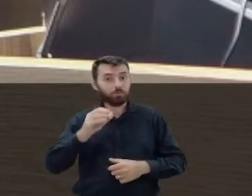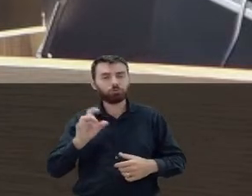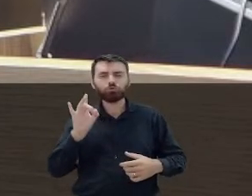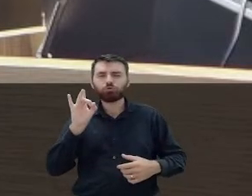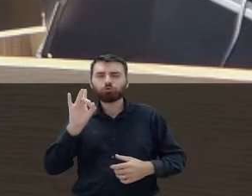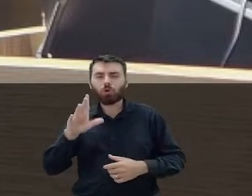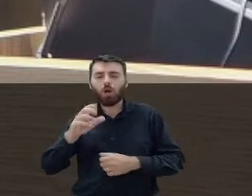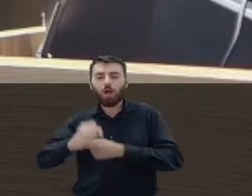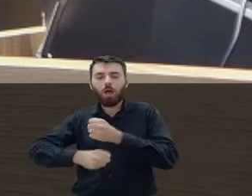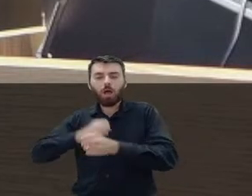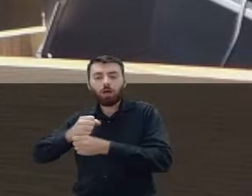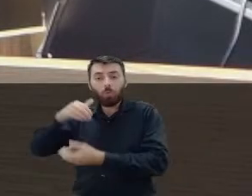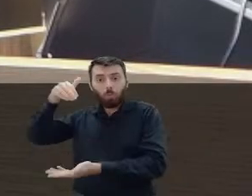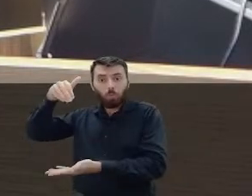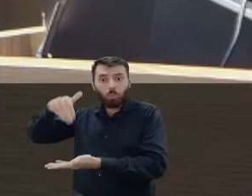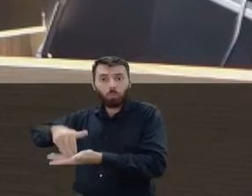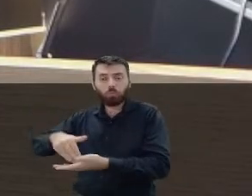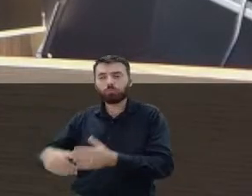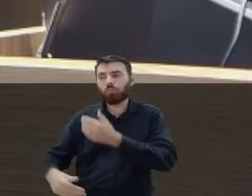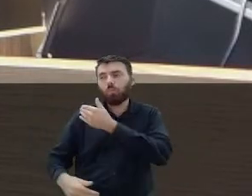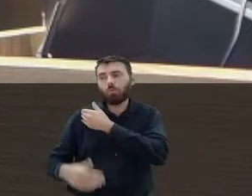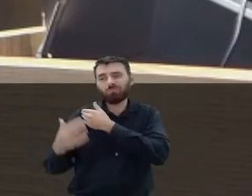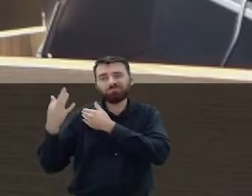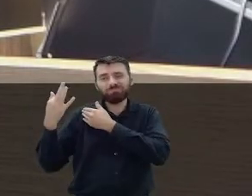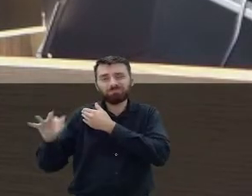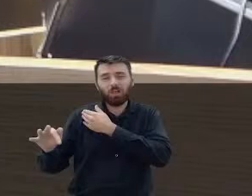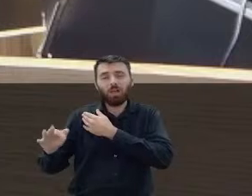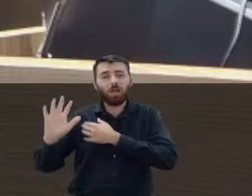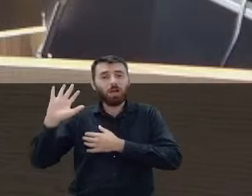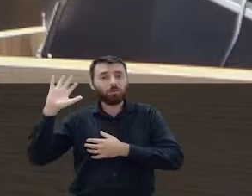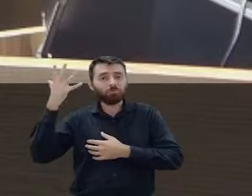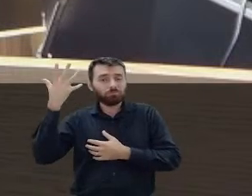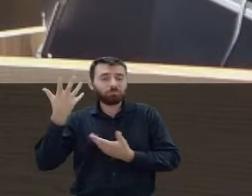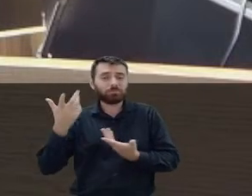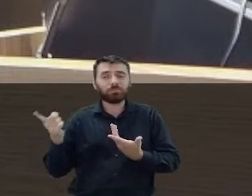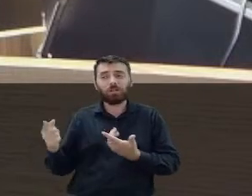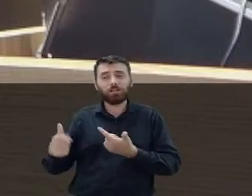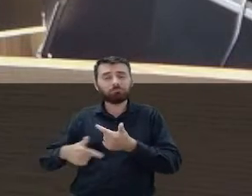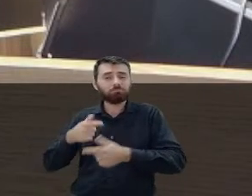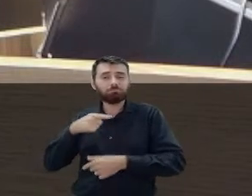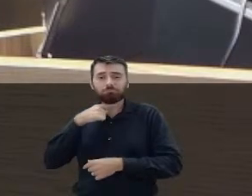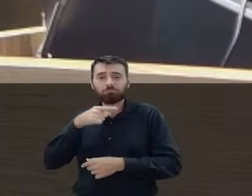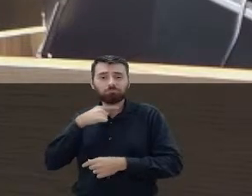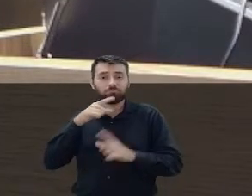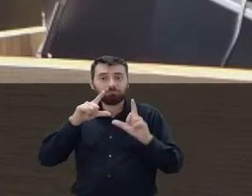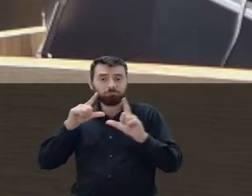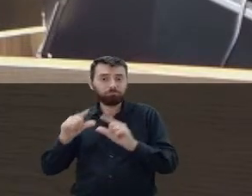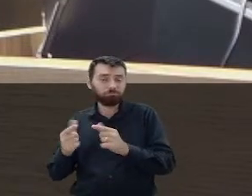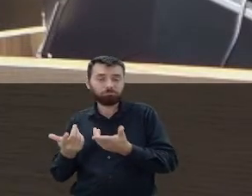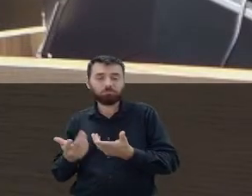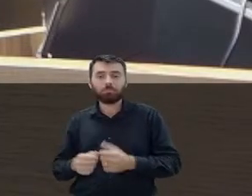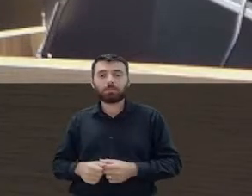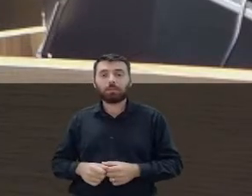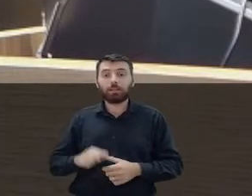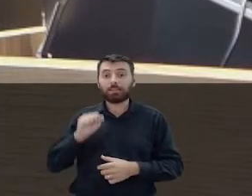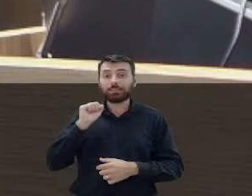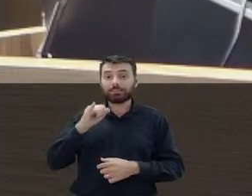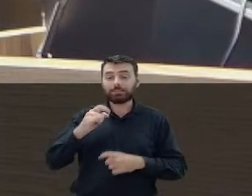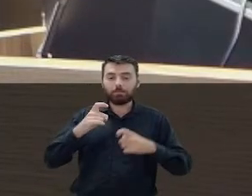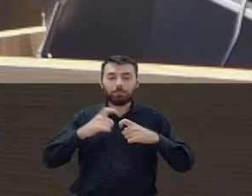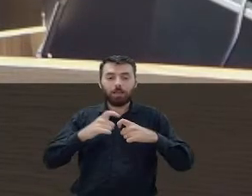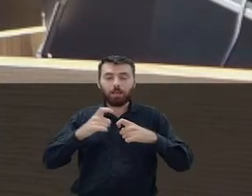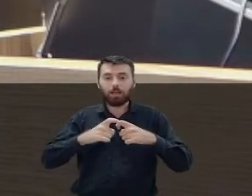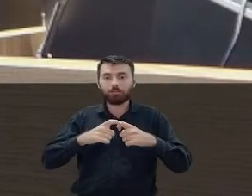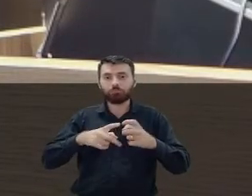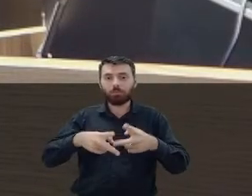uma lesão incapacitante no ombro. Eu concluo no meu voto. Dessa forma, se não foi apresentado qualquer atestado médico para afastamento